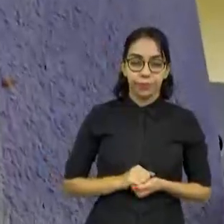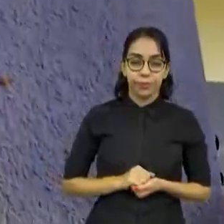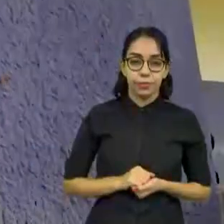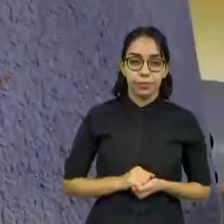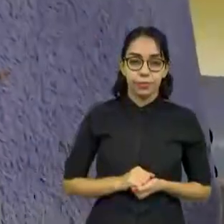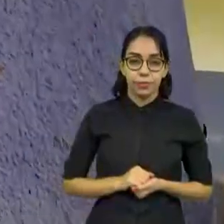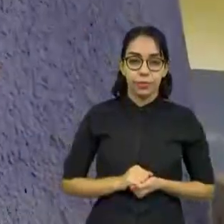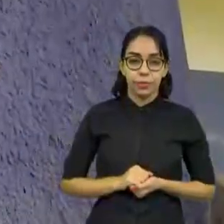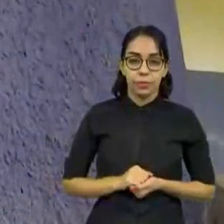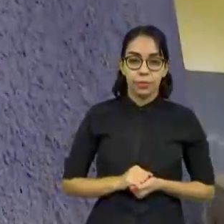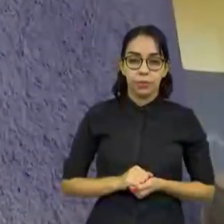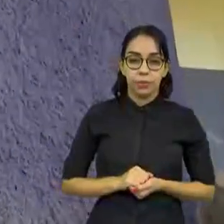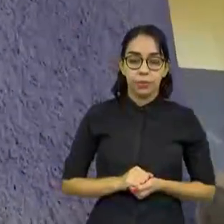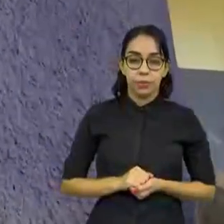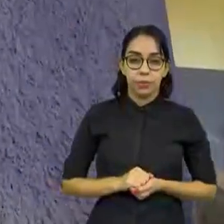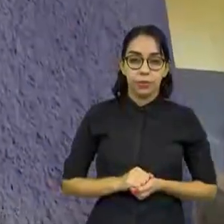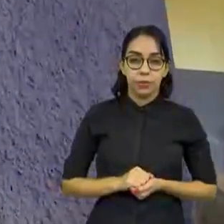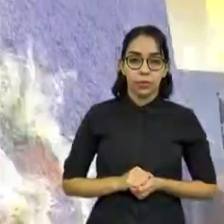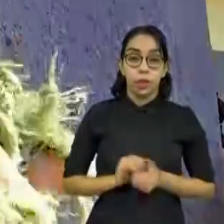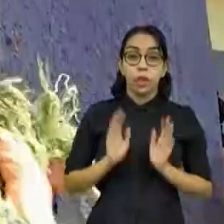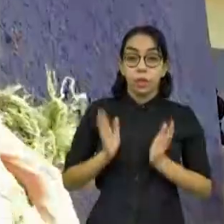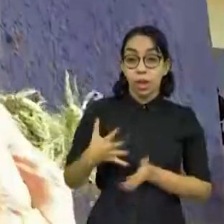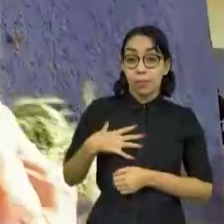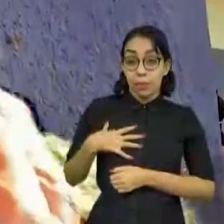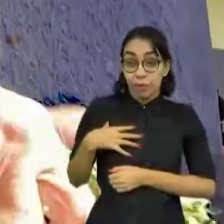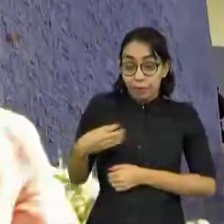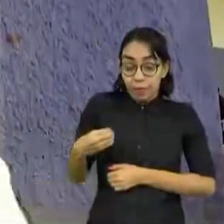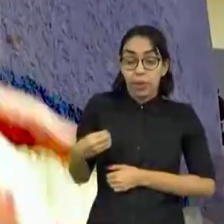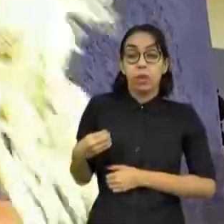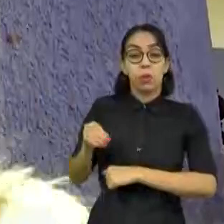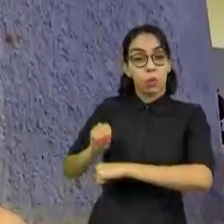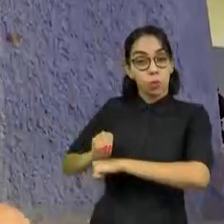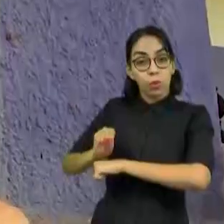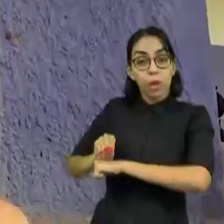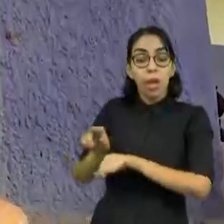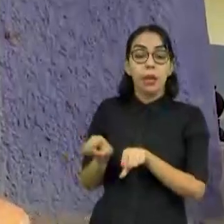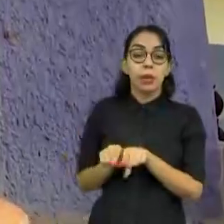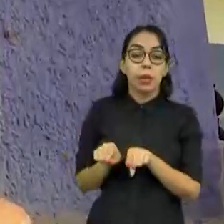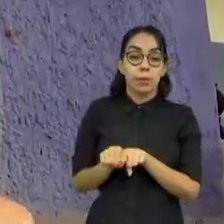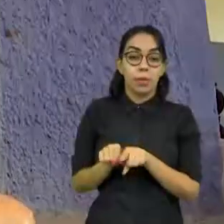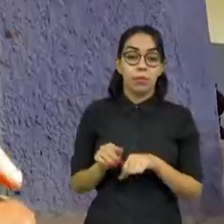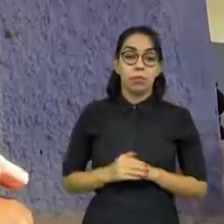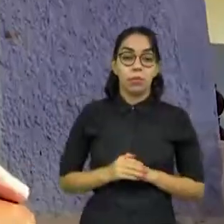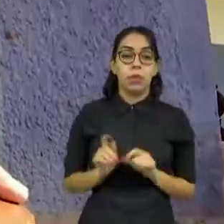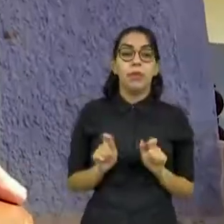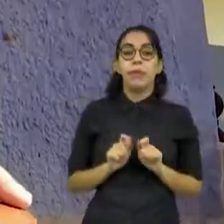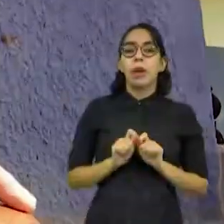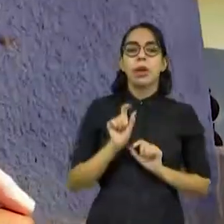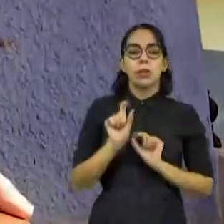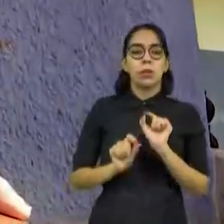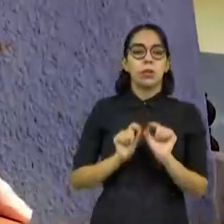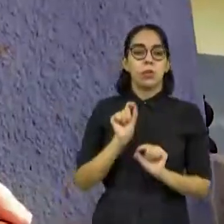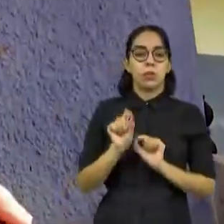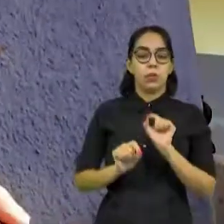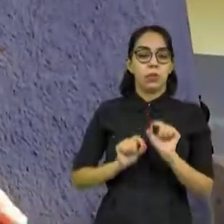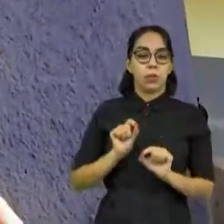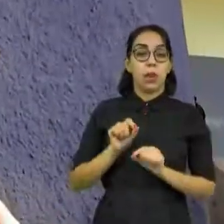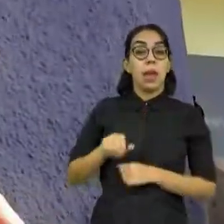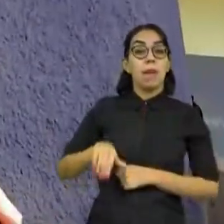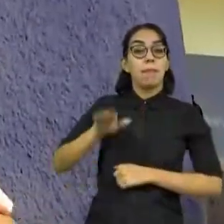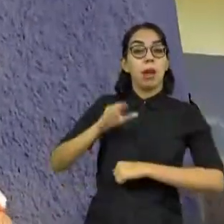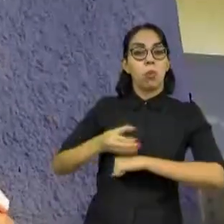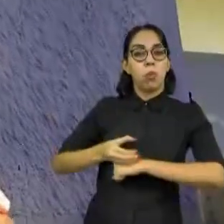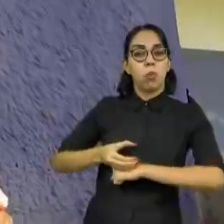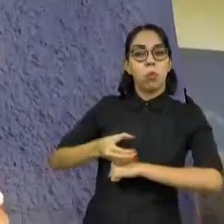a fazer e criei os feios com isso aqui, né? E o que, é que a senhora costuma fazer? Quais são as peças que a senhora mais faz? É jarro de planta,